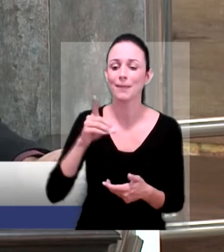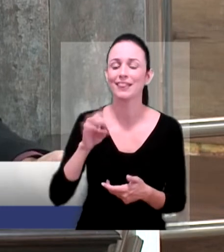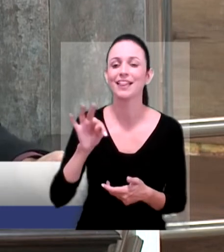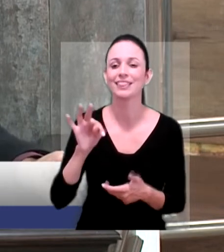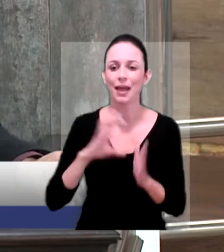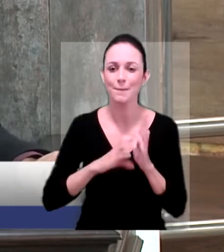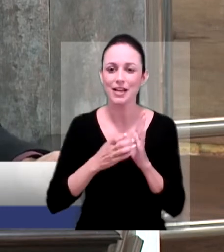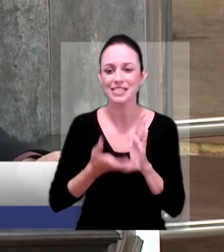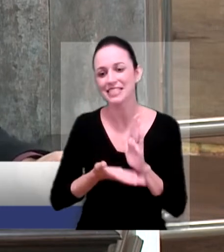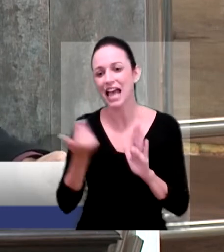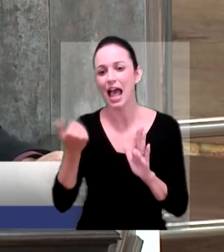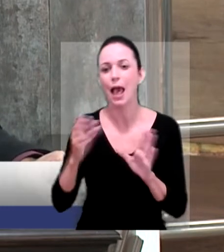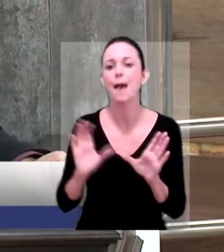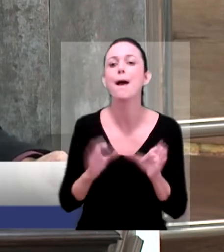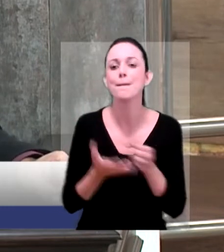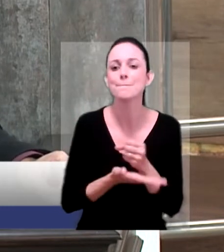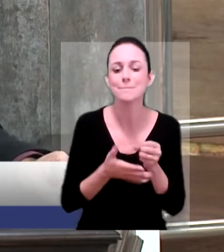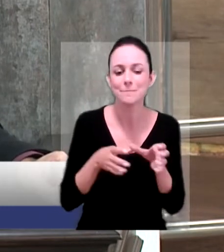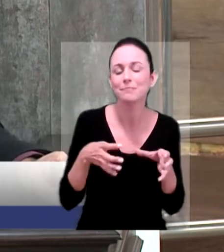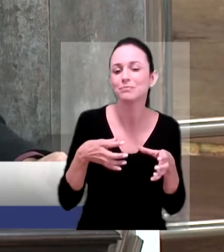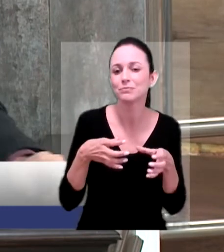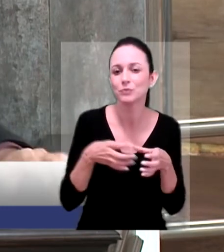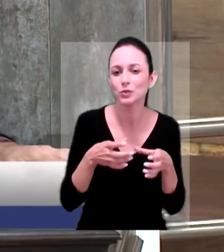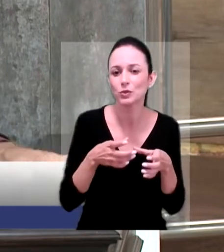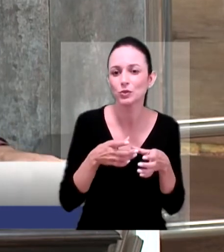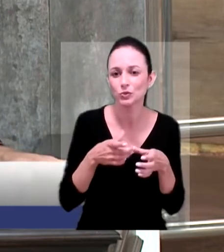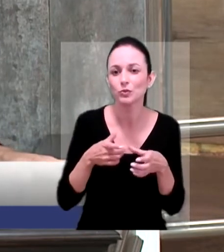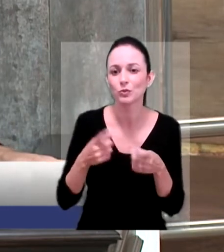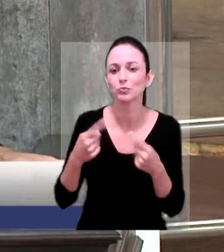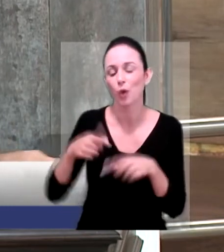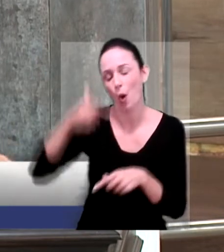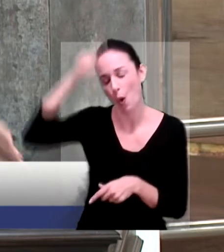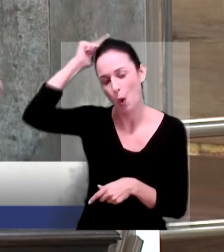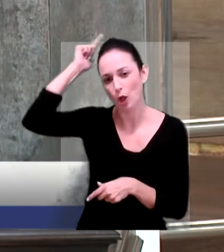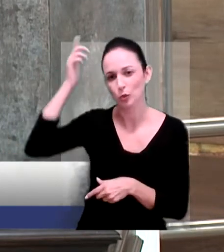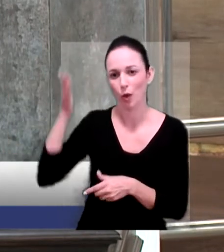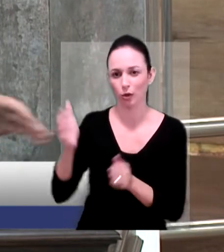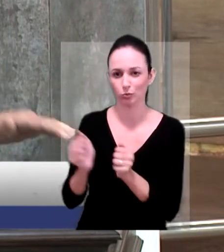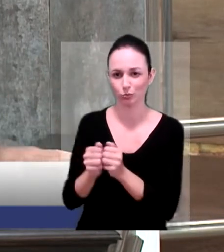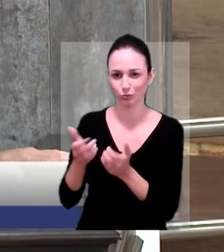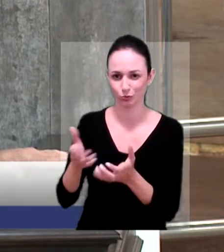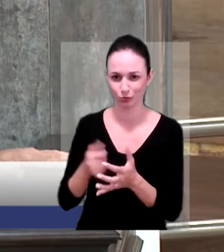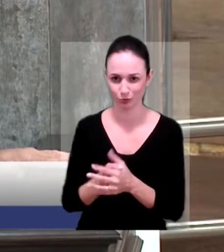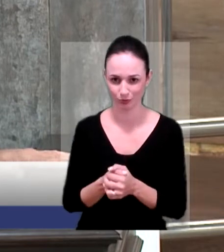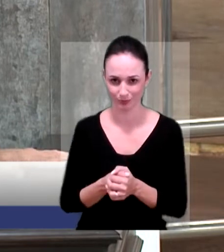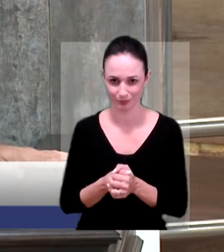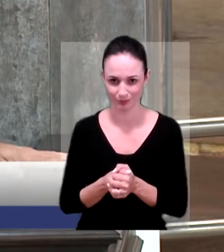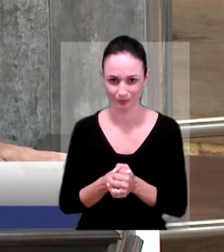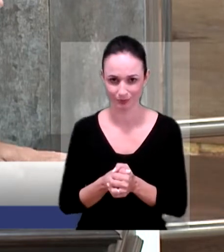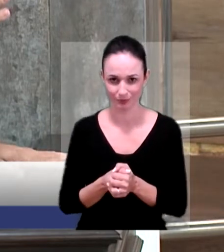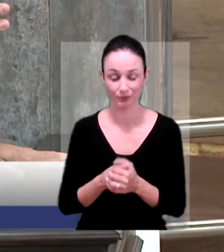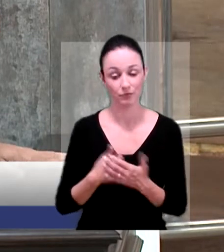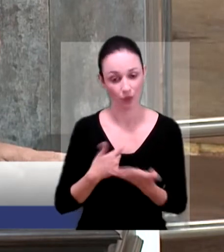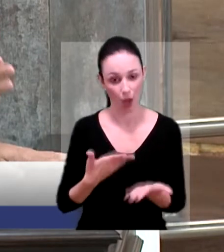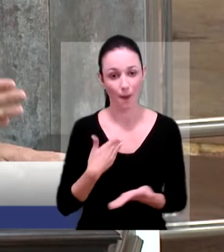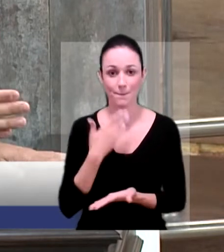para a composição com o Eduardo Romão. Então, por isso, senhores, fica aqui o meu pedido. Aos senhores vereadores que tomam posse hoje,